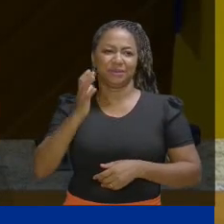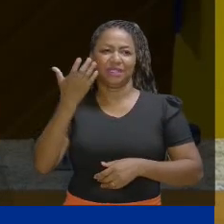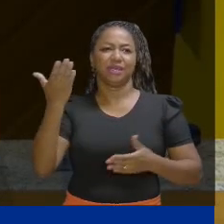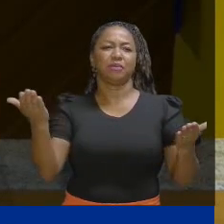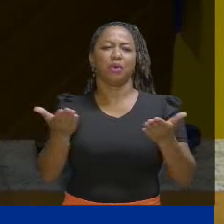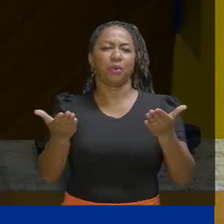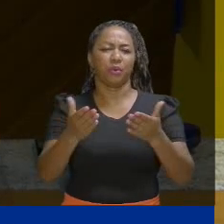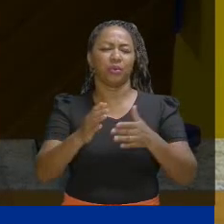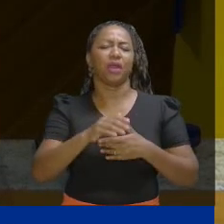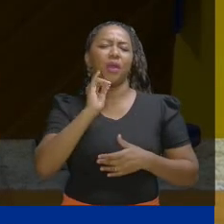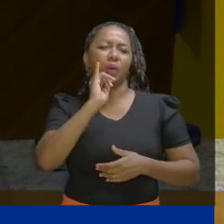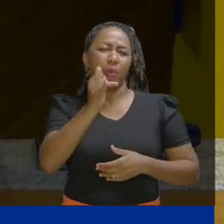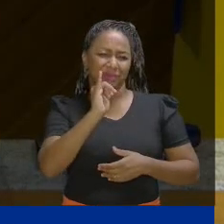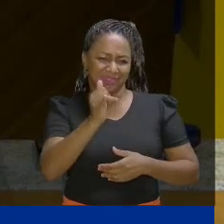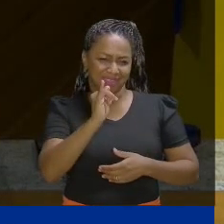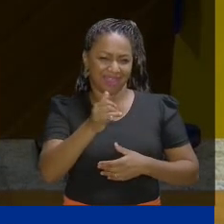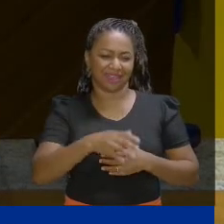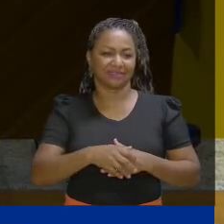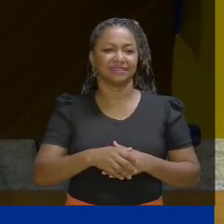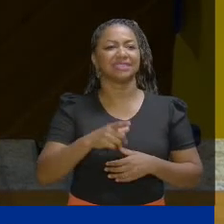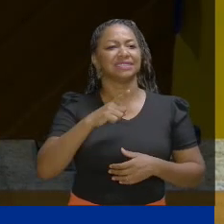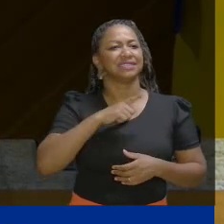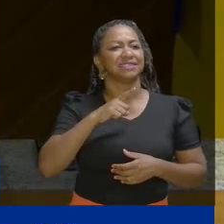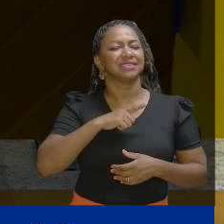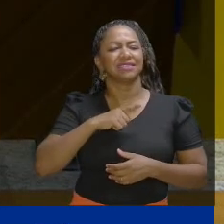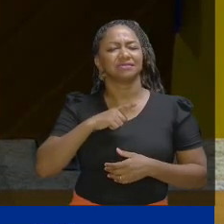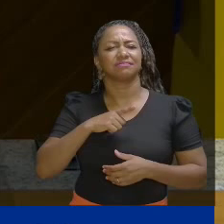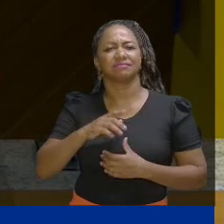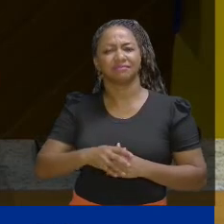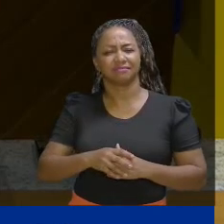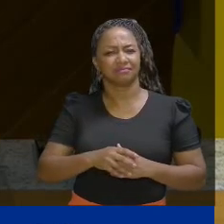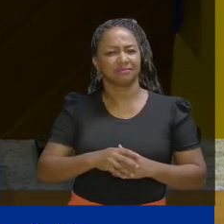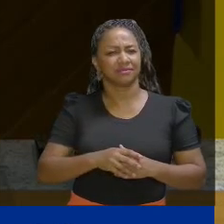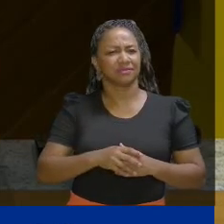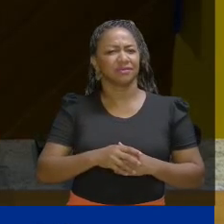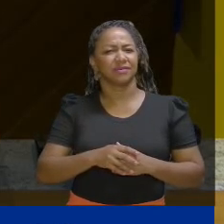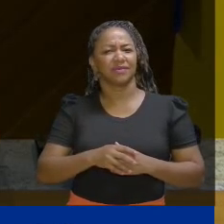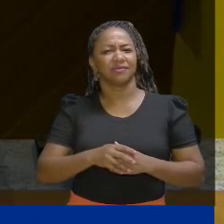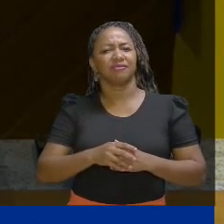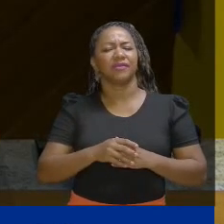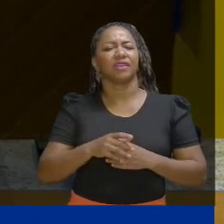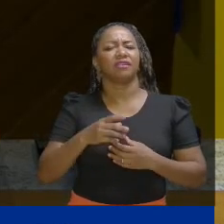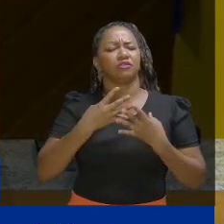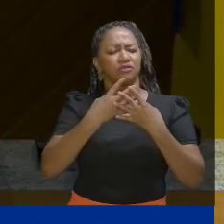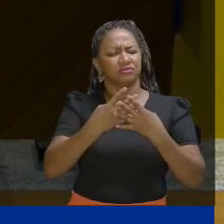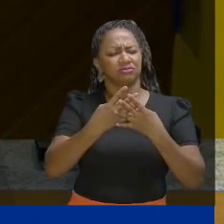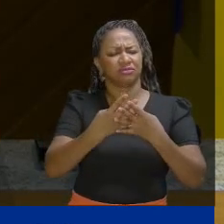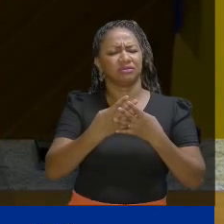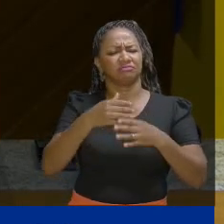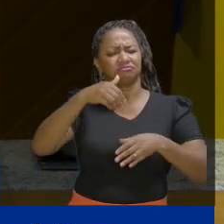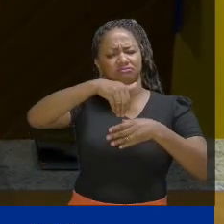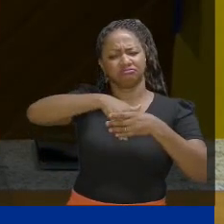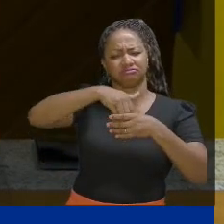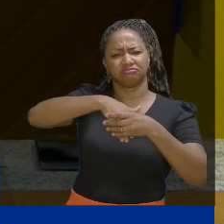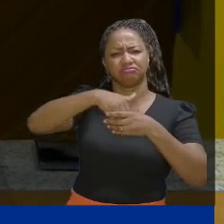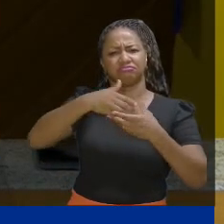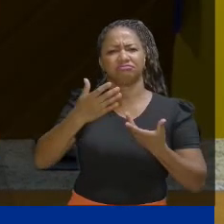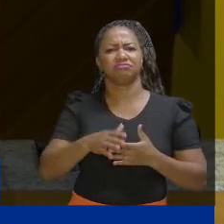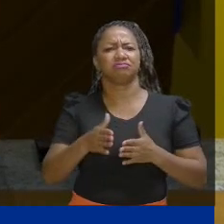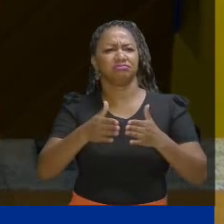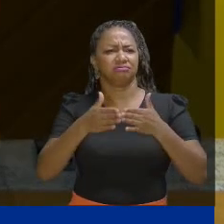bom contar, sempre é bom contar. Nós temos sempre, quando chega em determinado ponto do calendário eleitoral, que requisitar